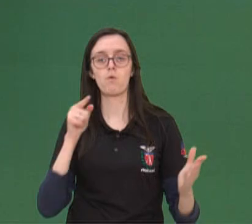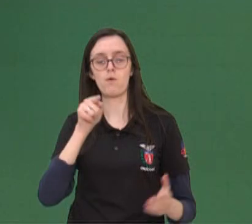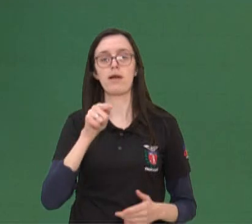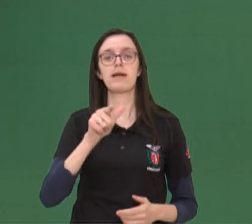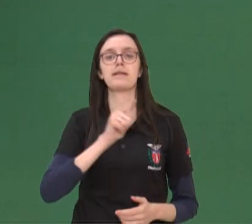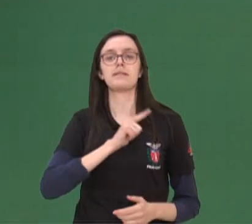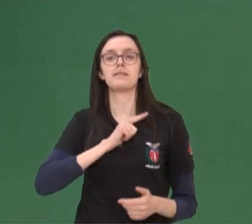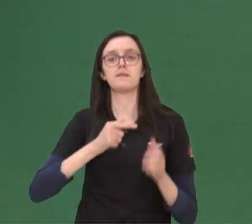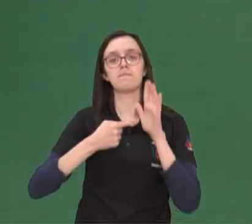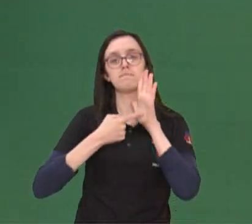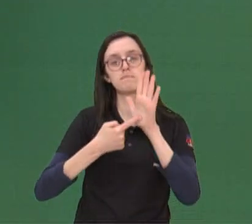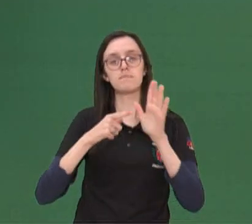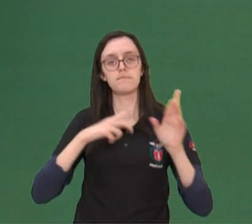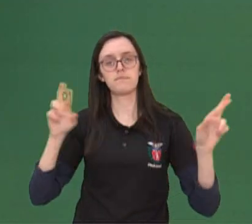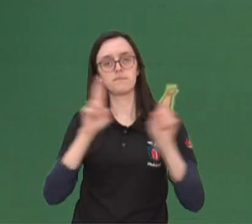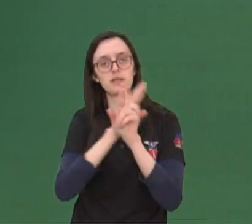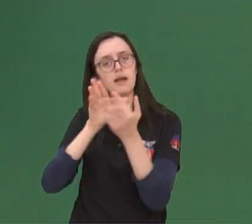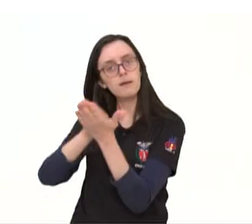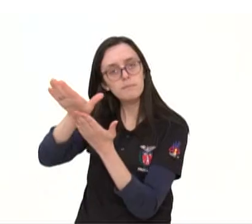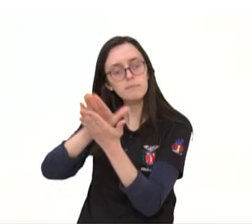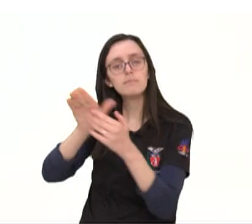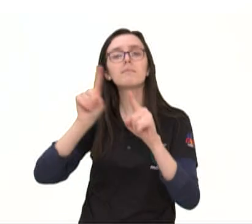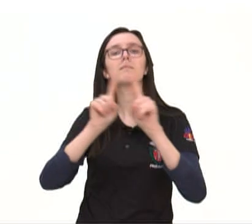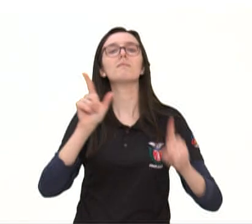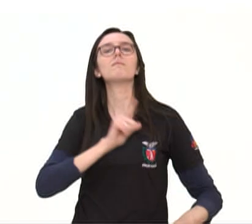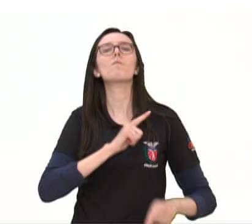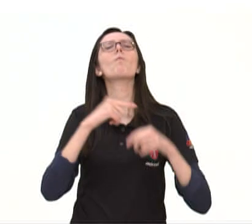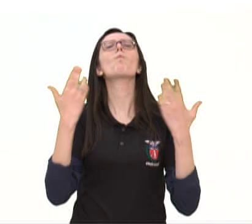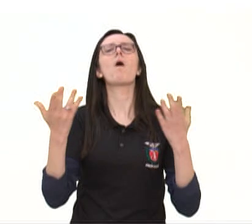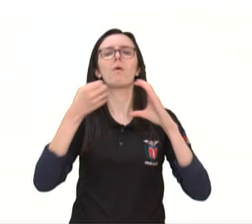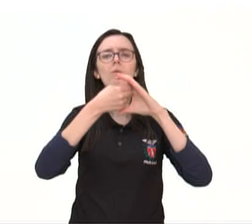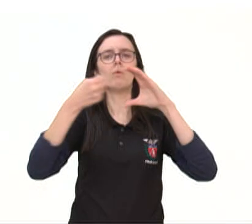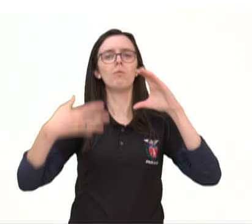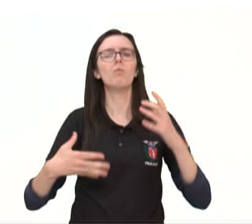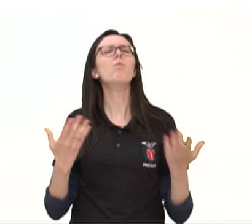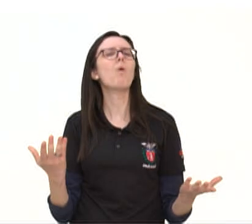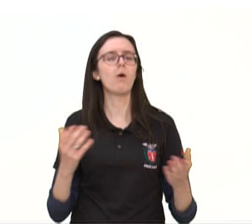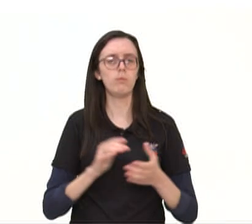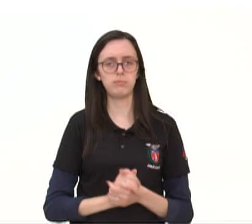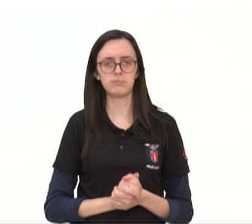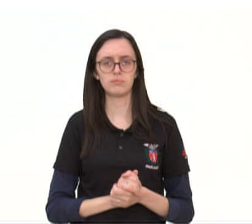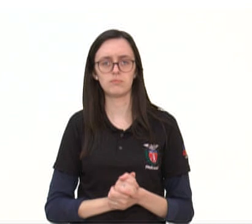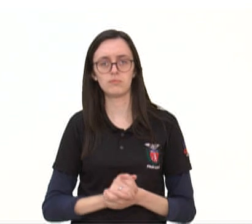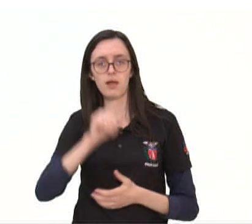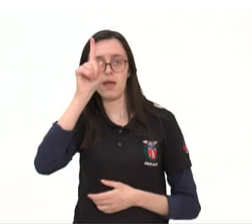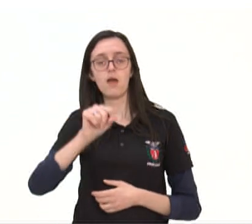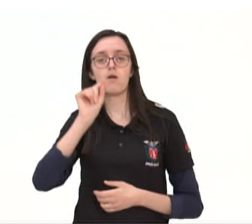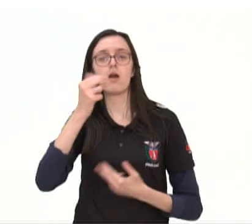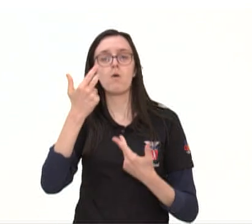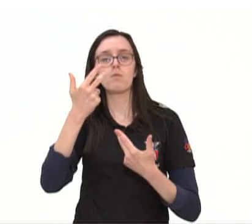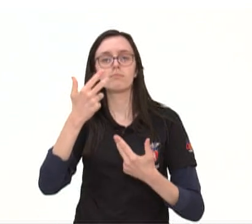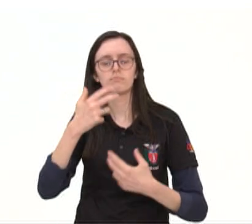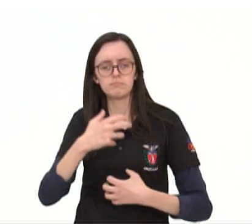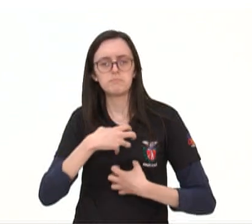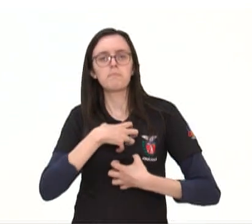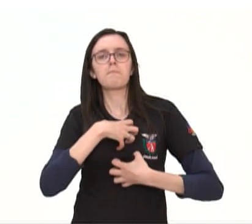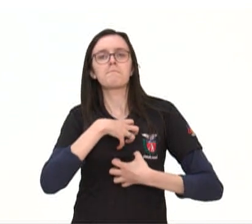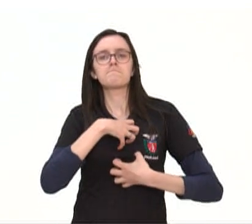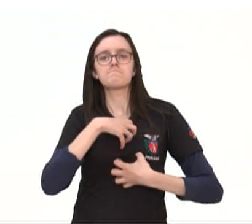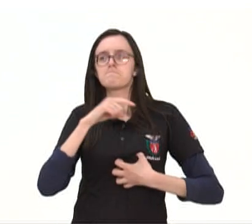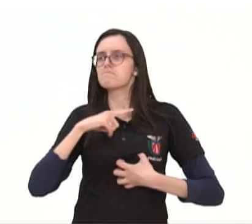além de estar ligado à imprensa, vai ter qual característica? Uma inspiração em